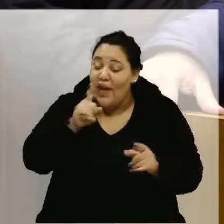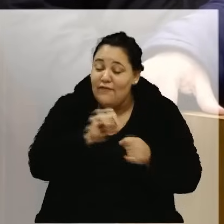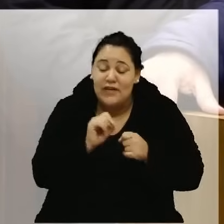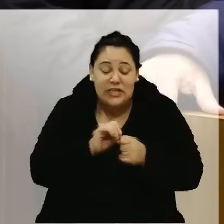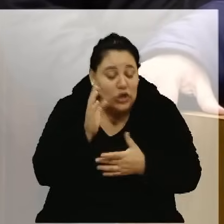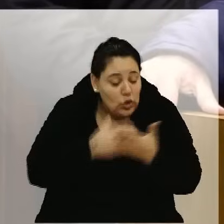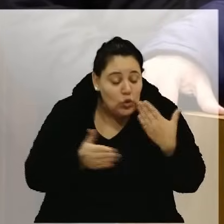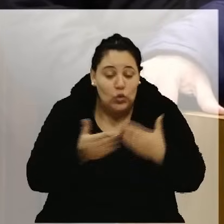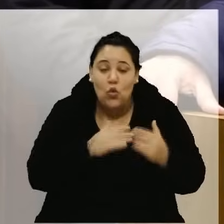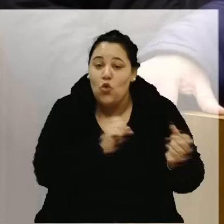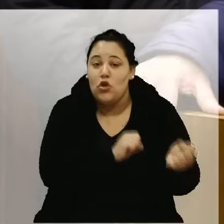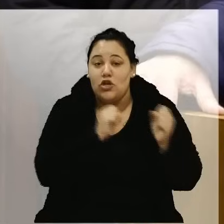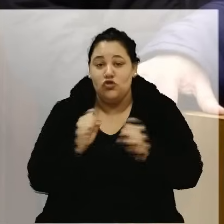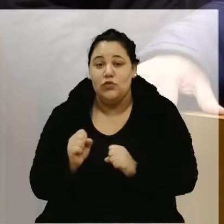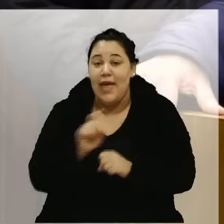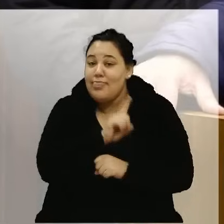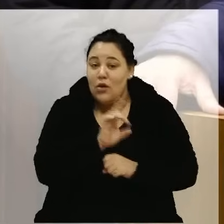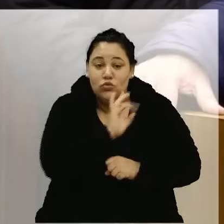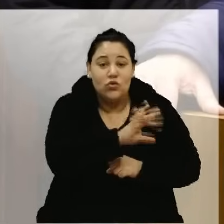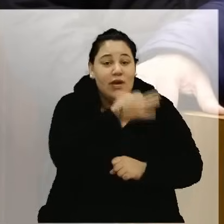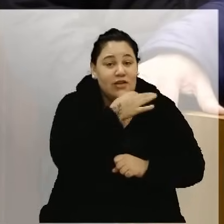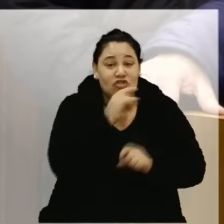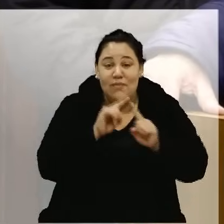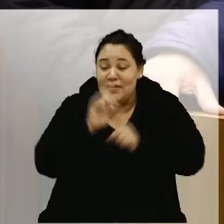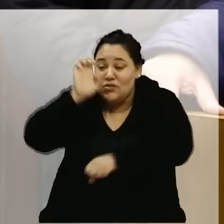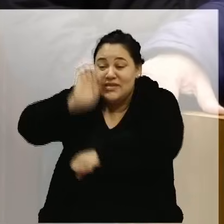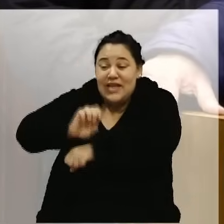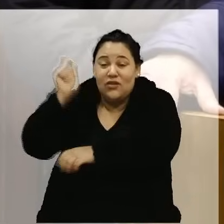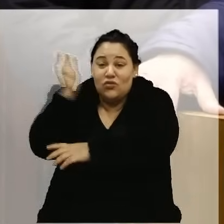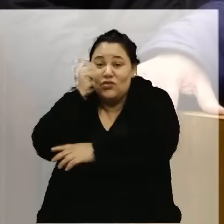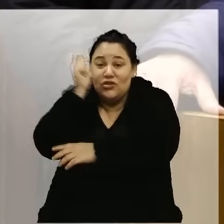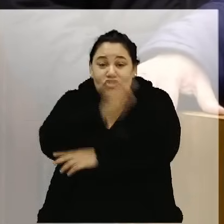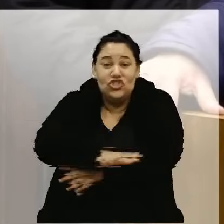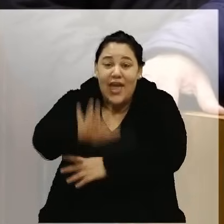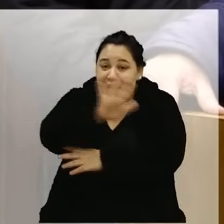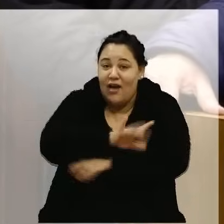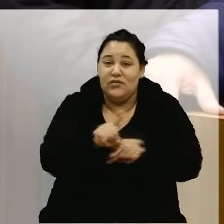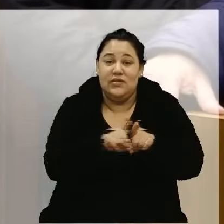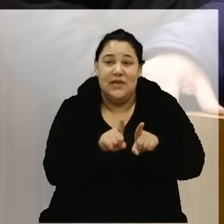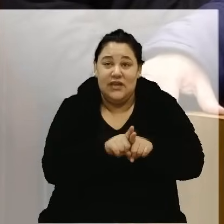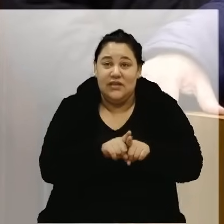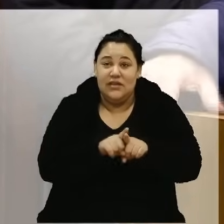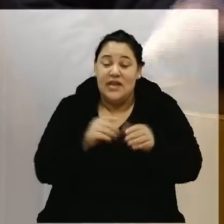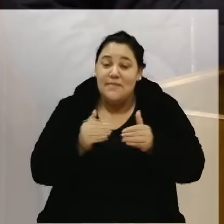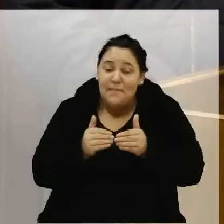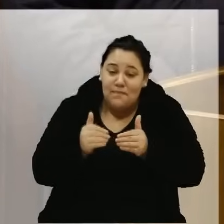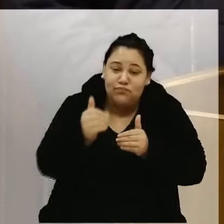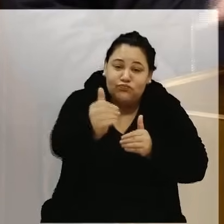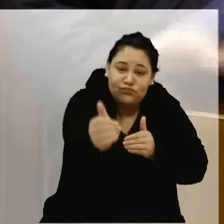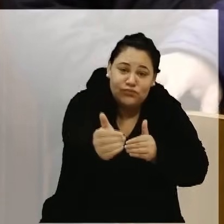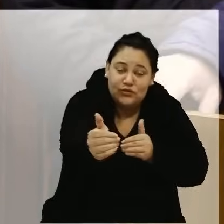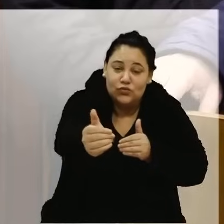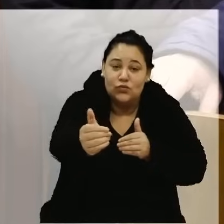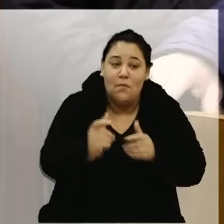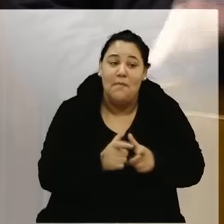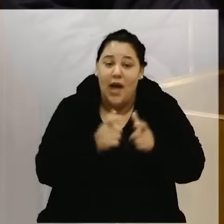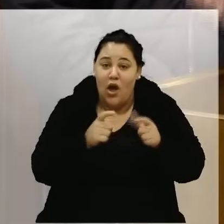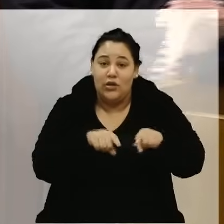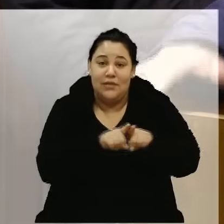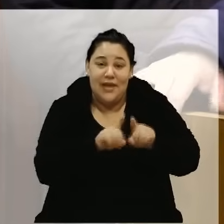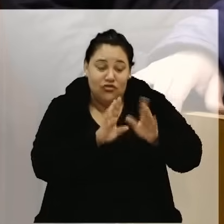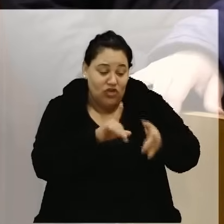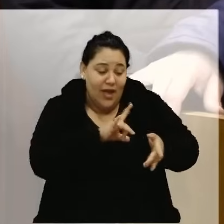Sul. Então, estas são as medidas e a longo prazo, médio e longo prazo, tá? Nós já estamos com o